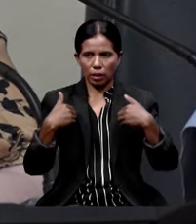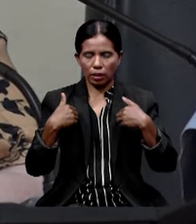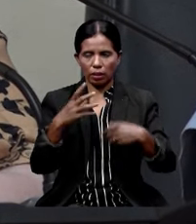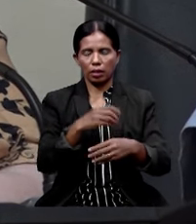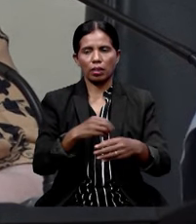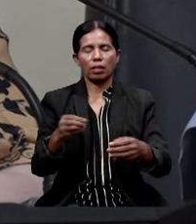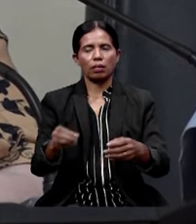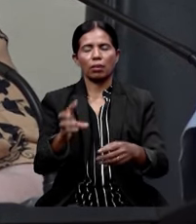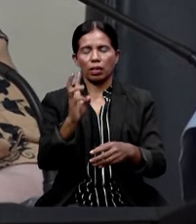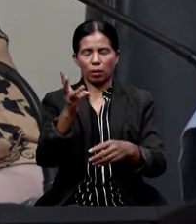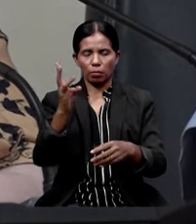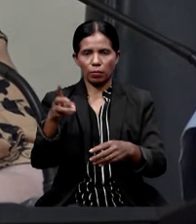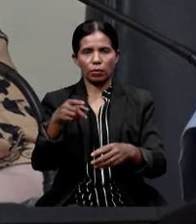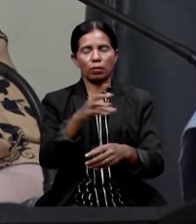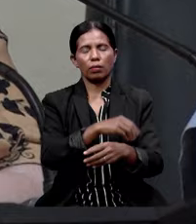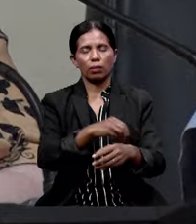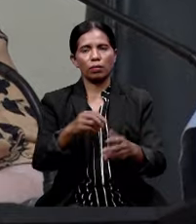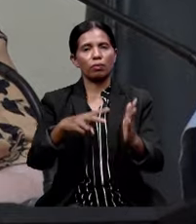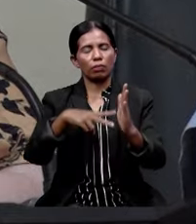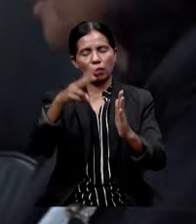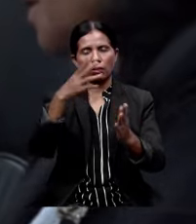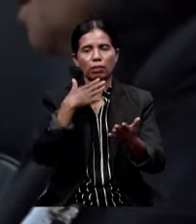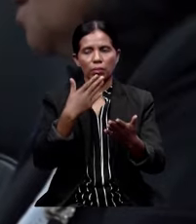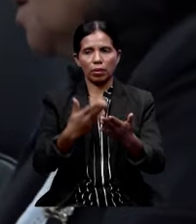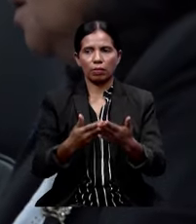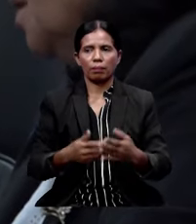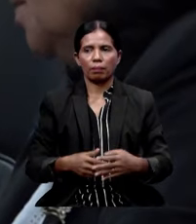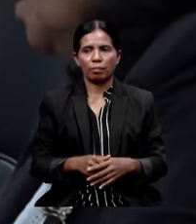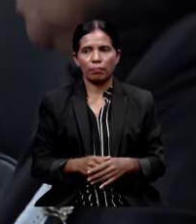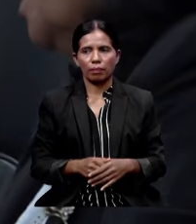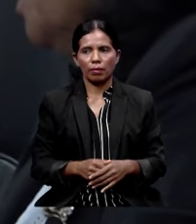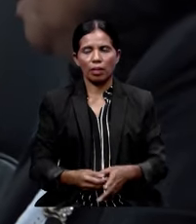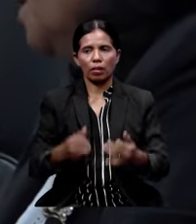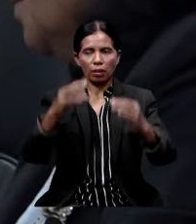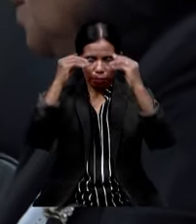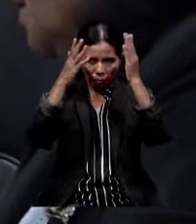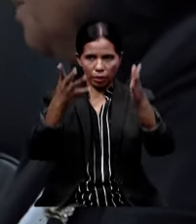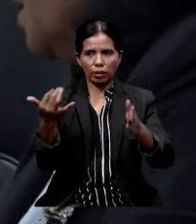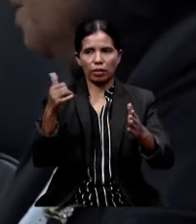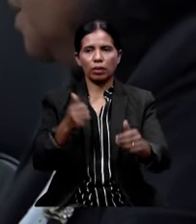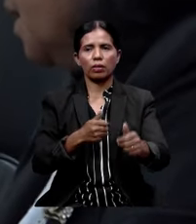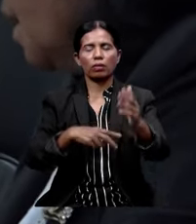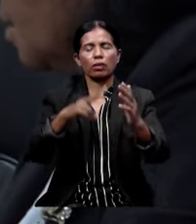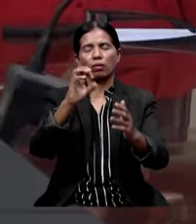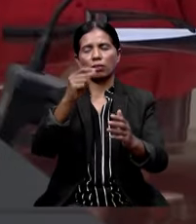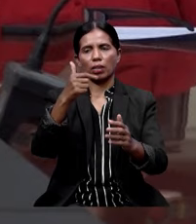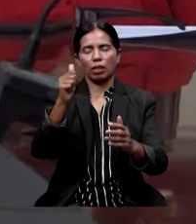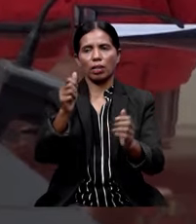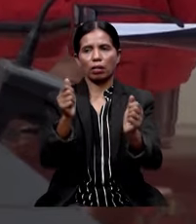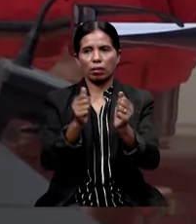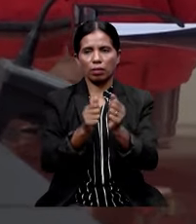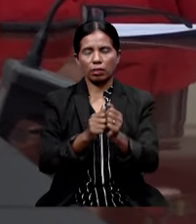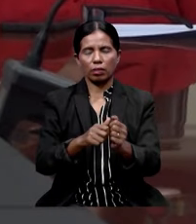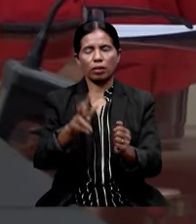pontos. Mínimo, não se dá, nem ela passa. Dadang ne profesores nebe maktuir vaga bolsa kandidatura hamutuk